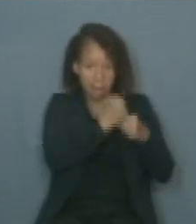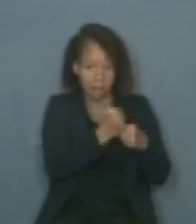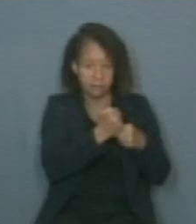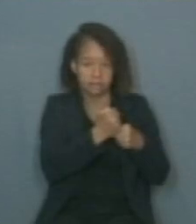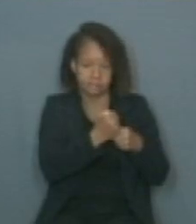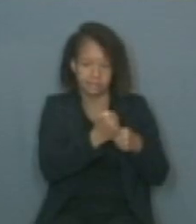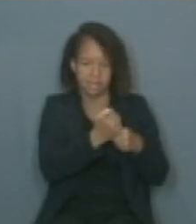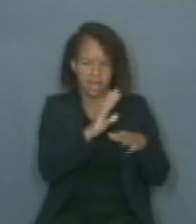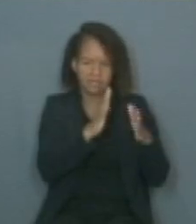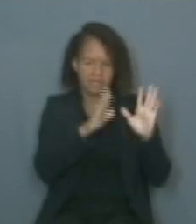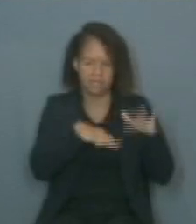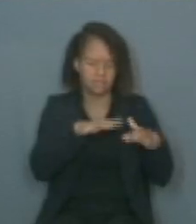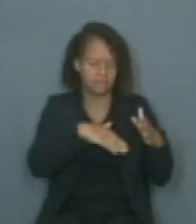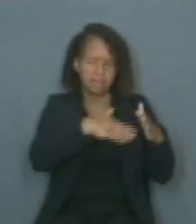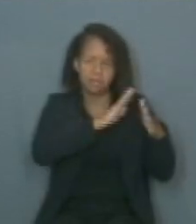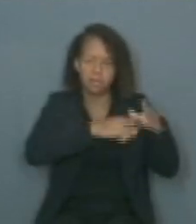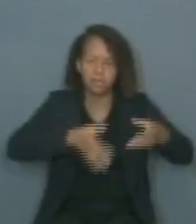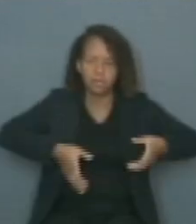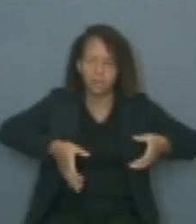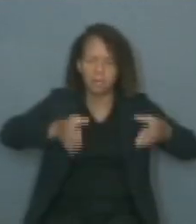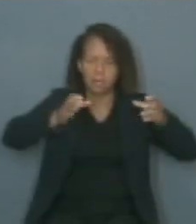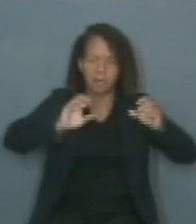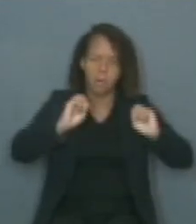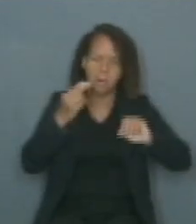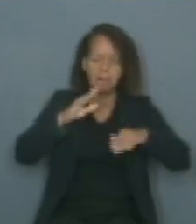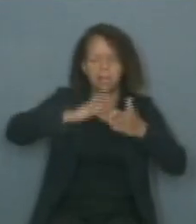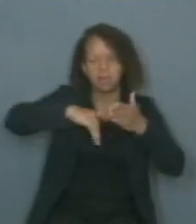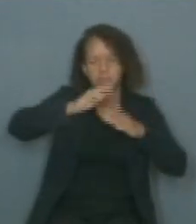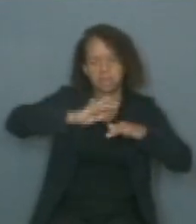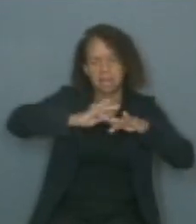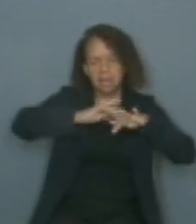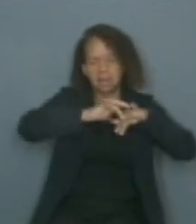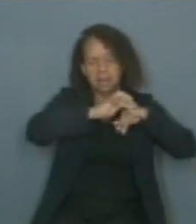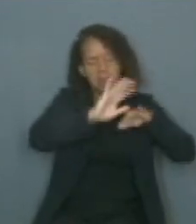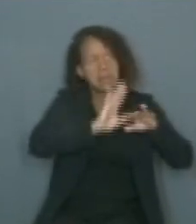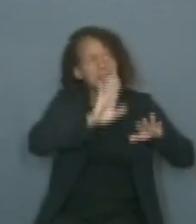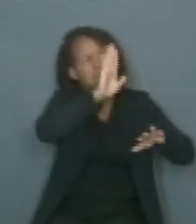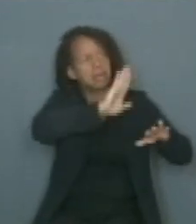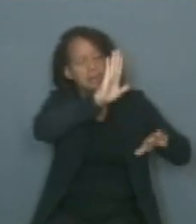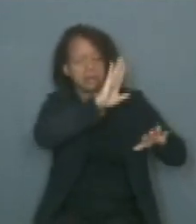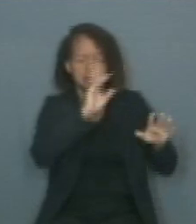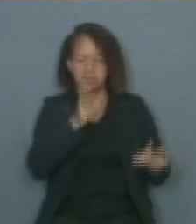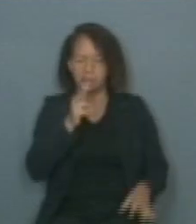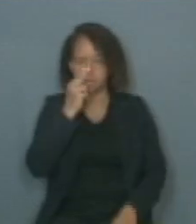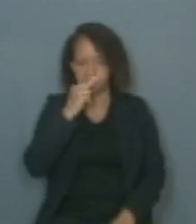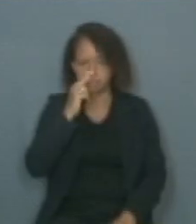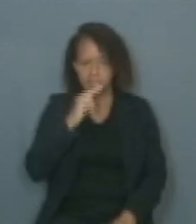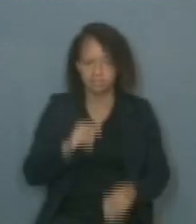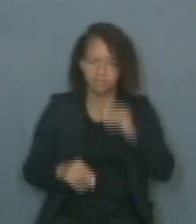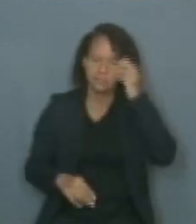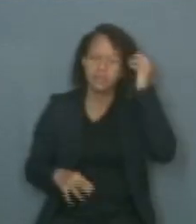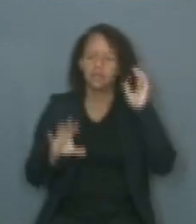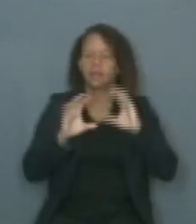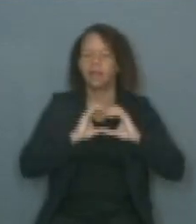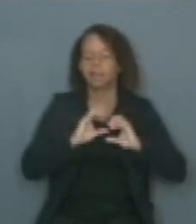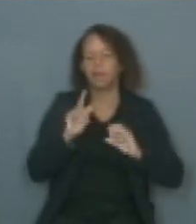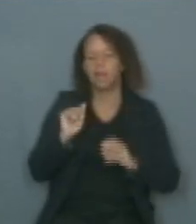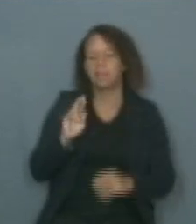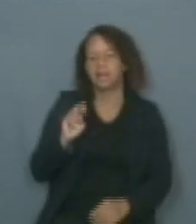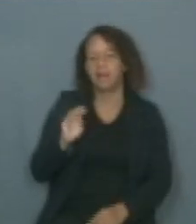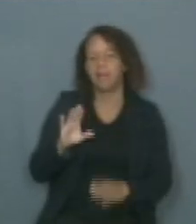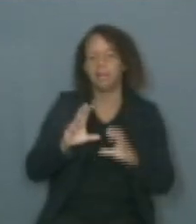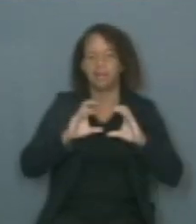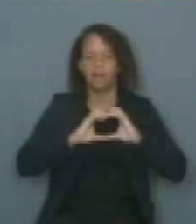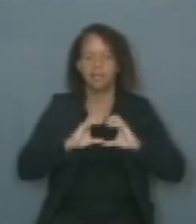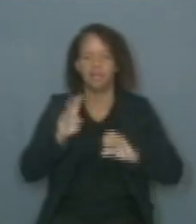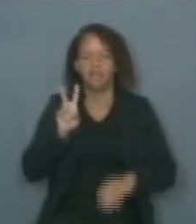ser apenas uma pintura de corrimão, uma pintura de escadaria e uma pintura de barreira, como é de praxe. Fazer ali, eu amo a Guabiraba, eu amo o